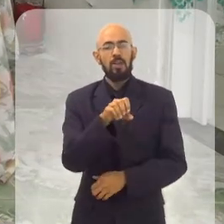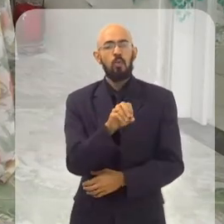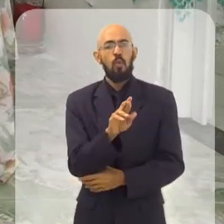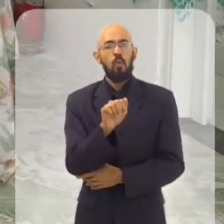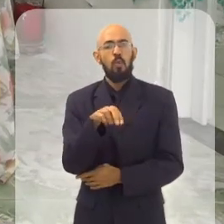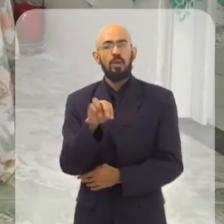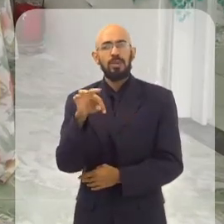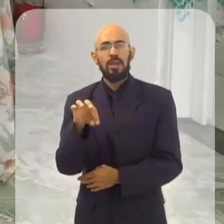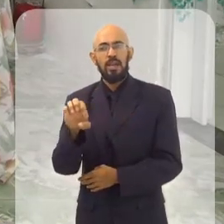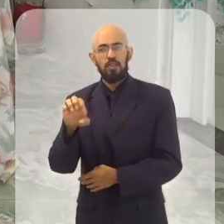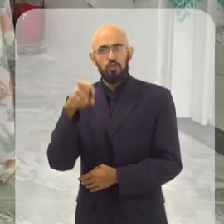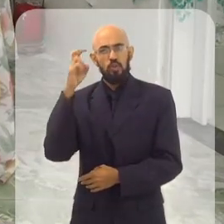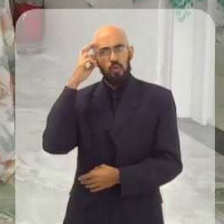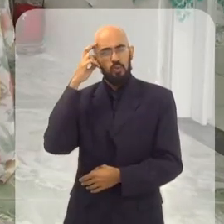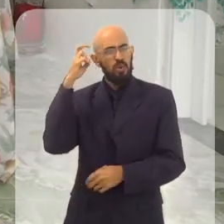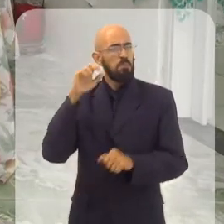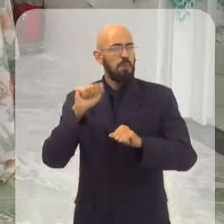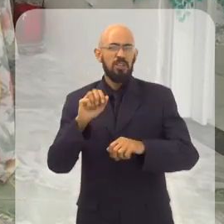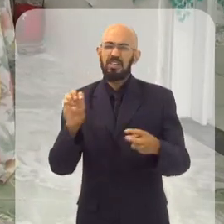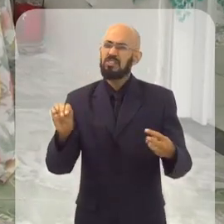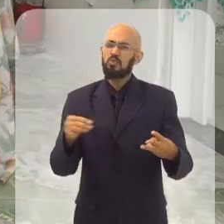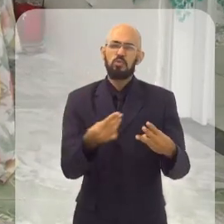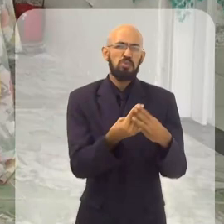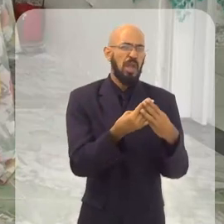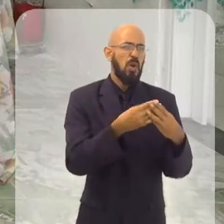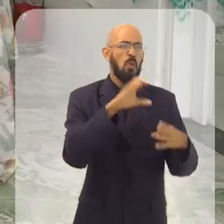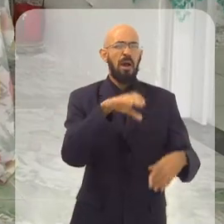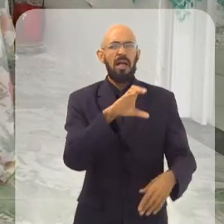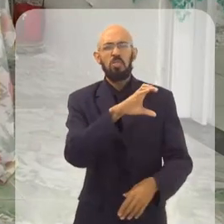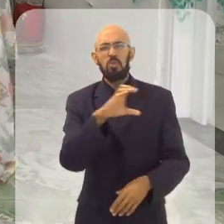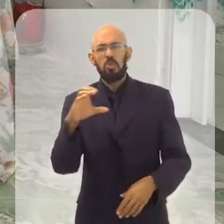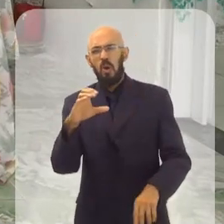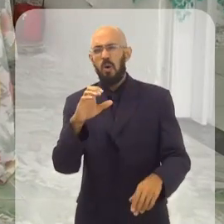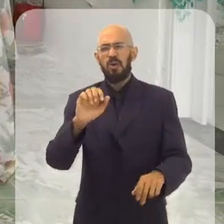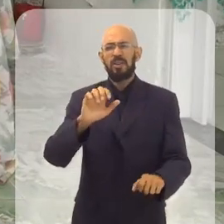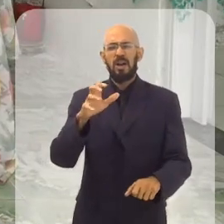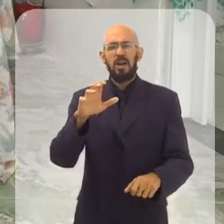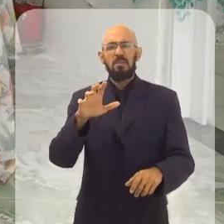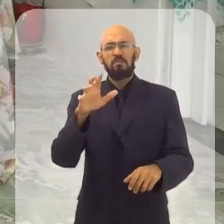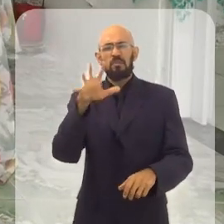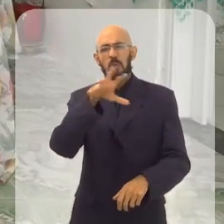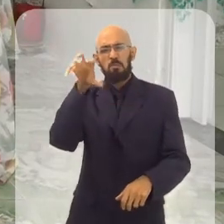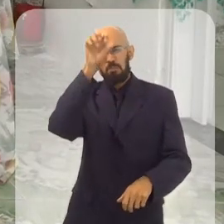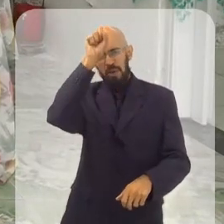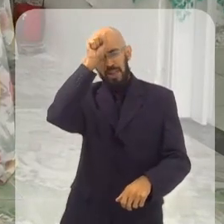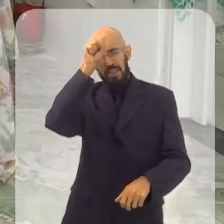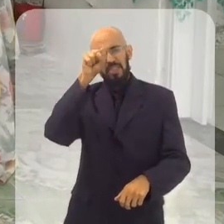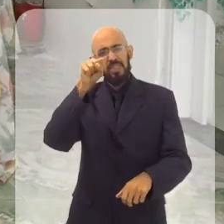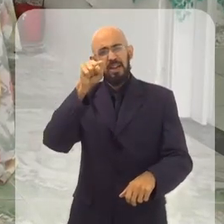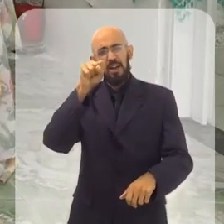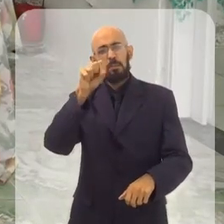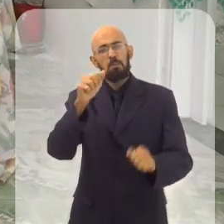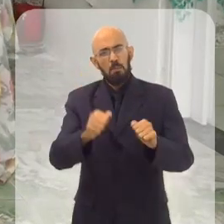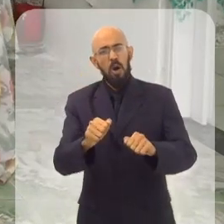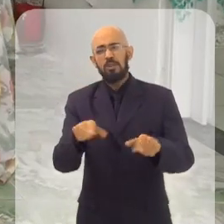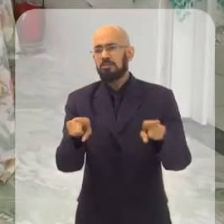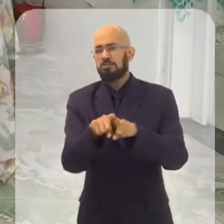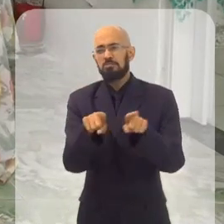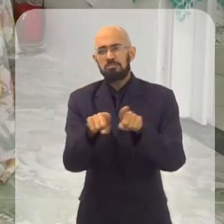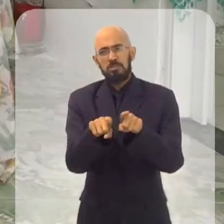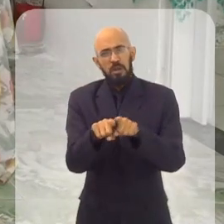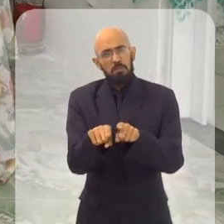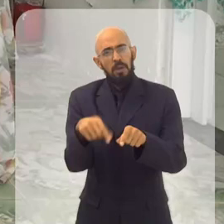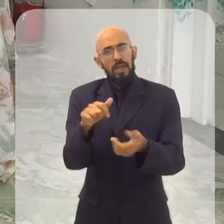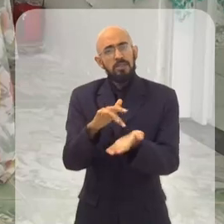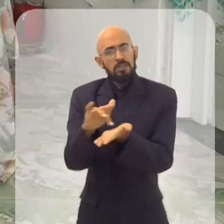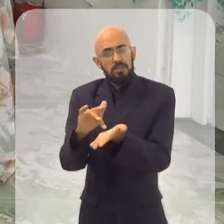ela pode ser cigano judeu, católico, umbandista, pode até ter cigano com encantaria